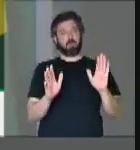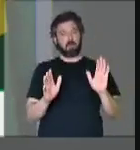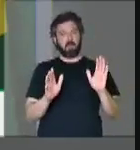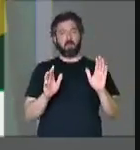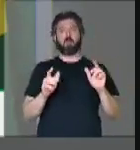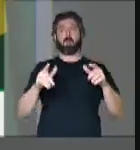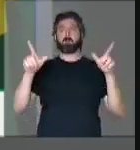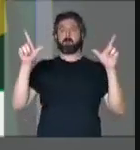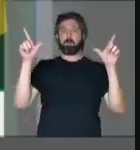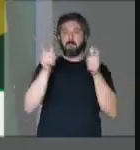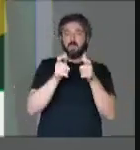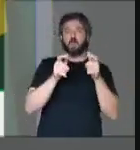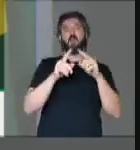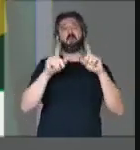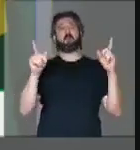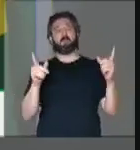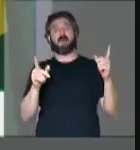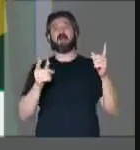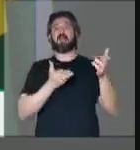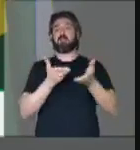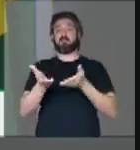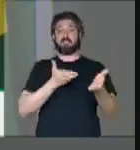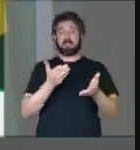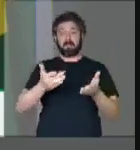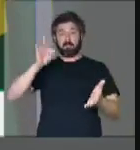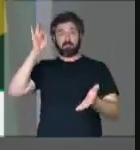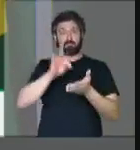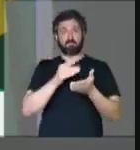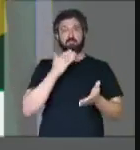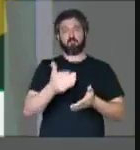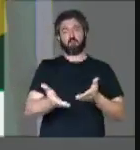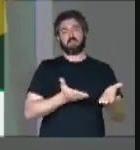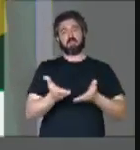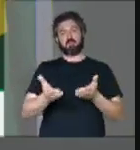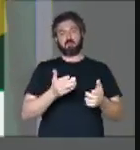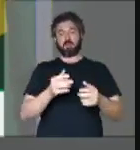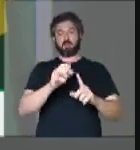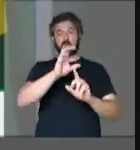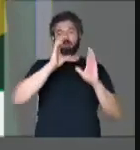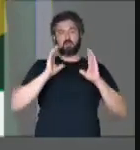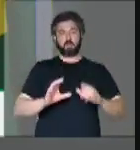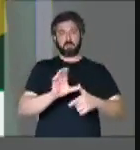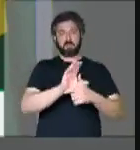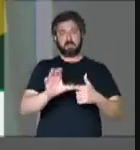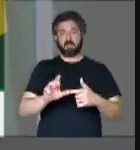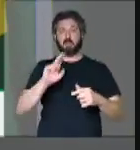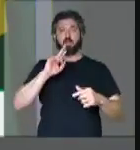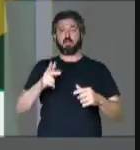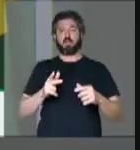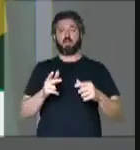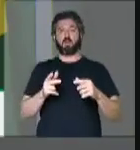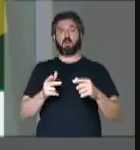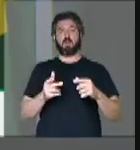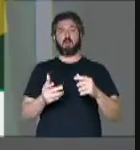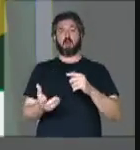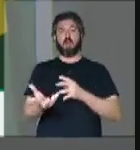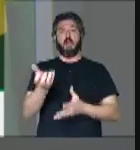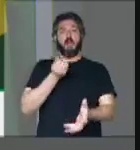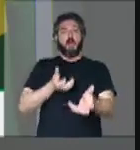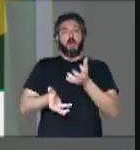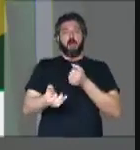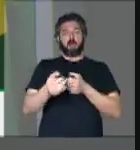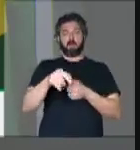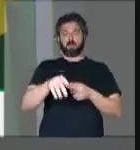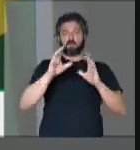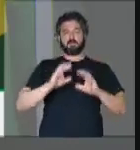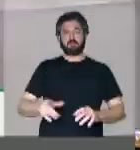Estado enxuto, um Estado que presta serviço para o cidadão e não que é servido pelo cidadão. Muito obrigado,